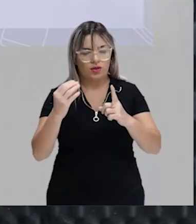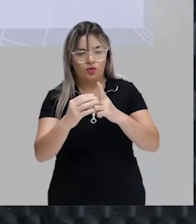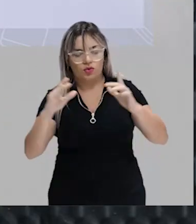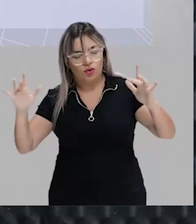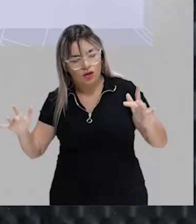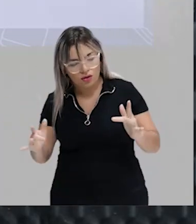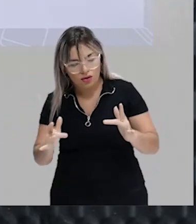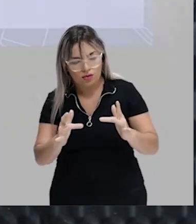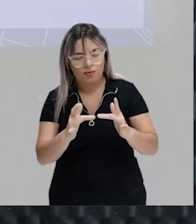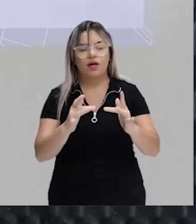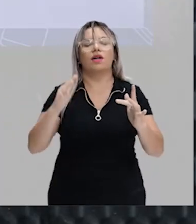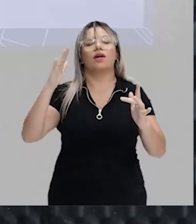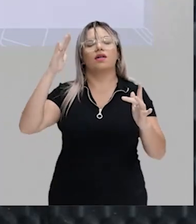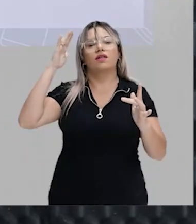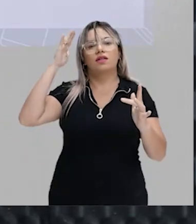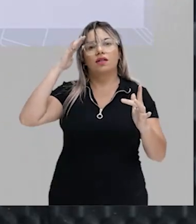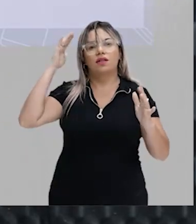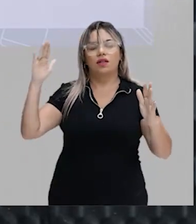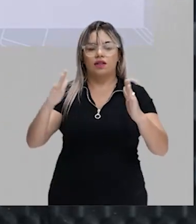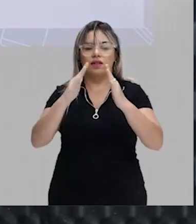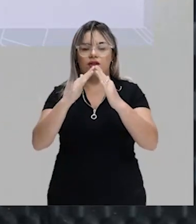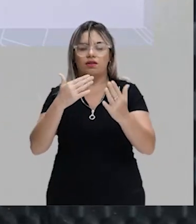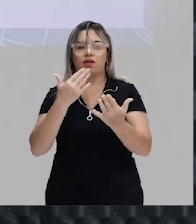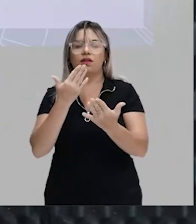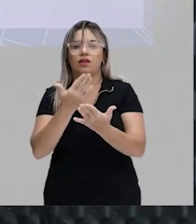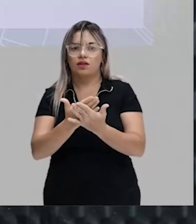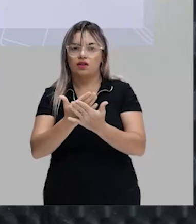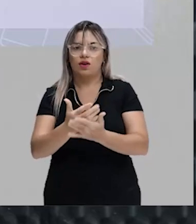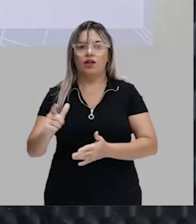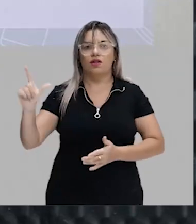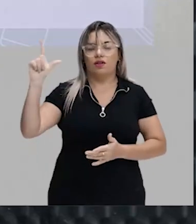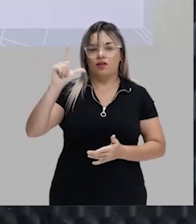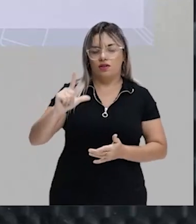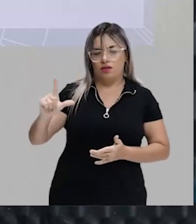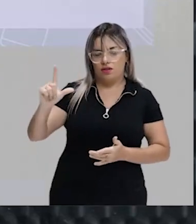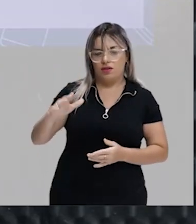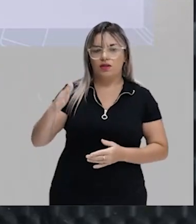novo movimento literário ou uma nova escola literária, como queiram, e